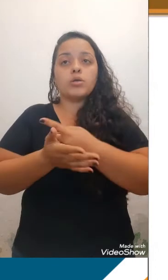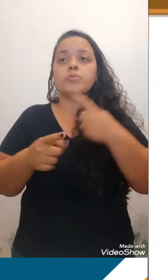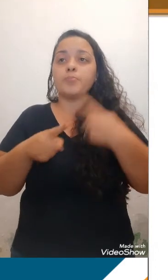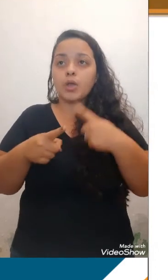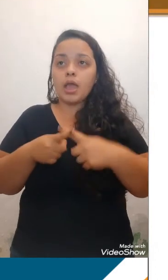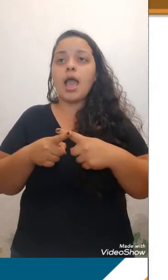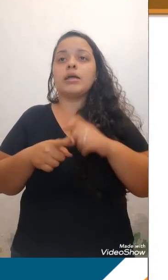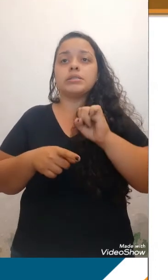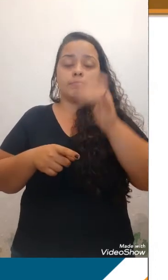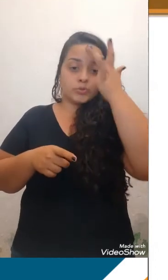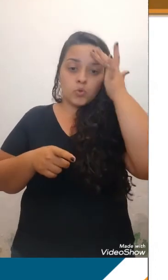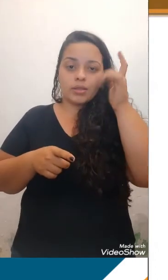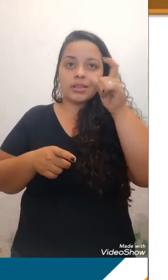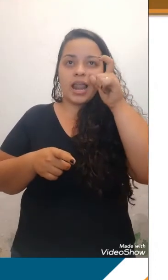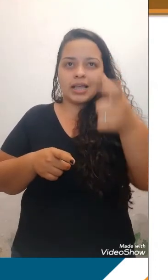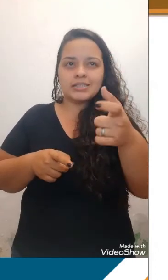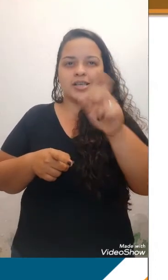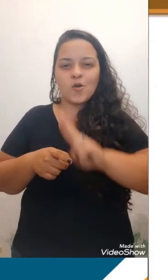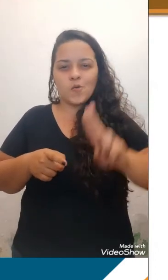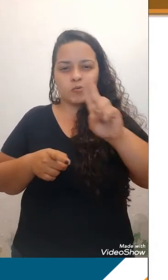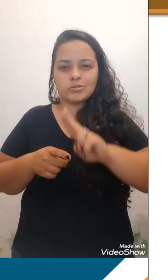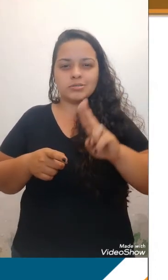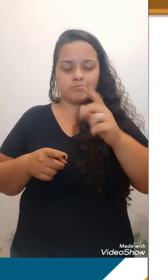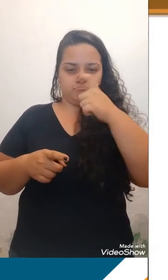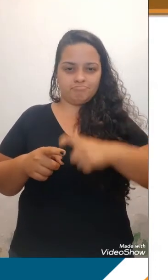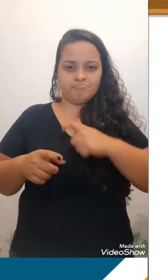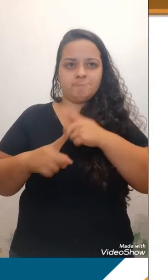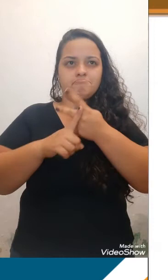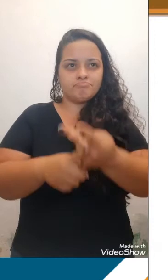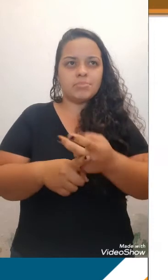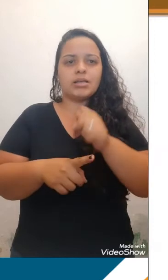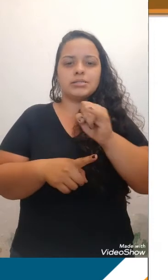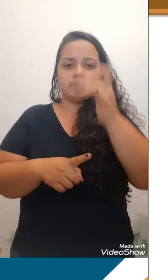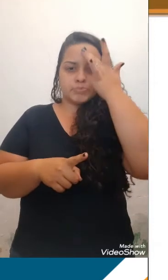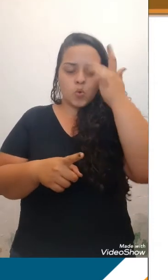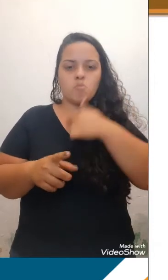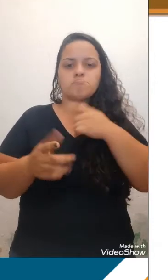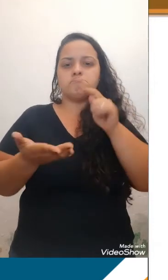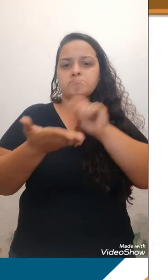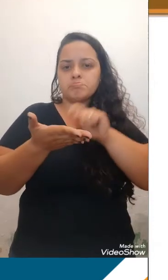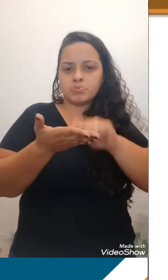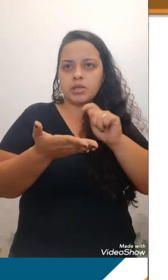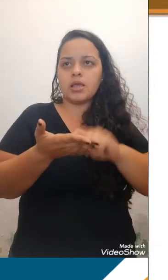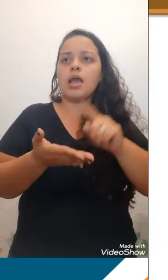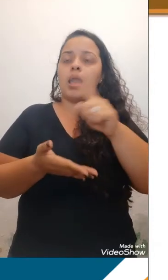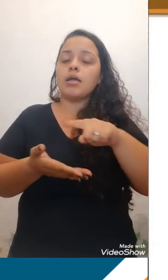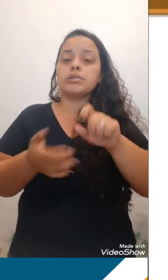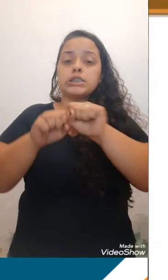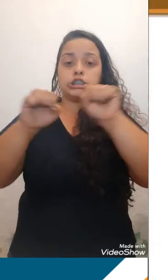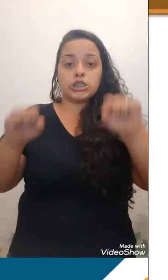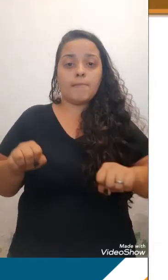Isso ocorre porque, ao selecionar os interesses de consumo do internauta, baseado em publicações feitas por este, o